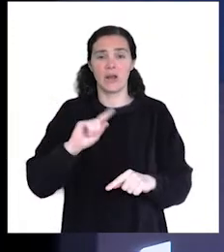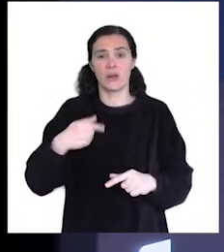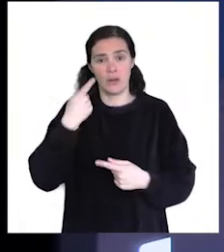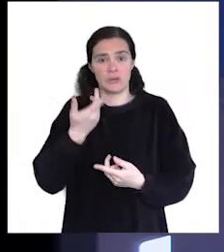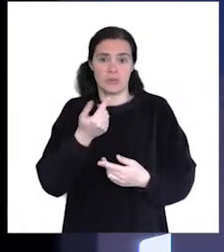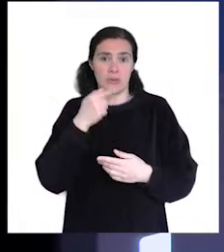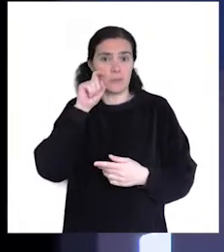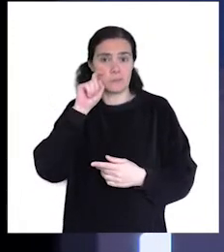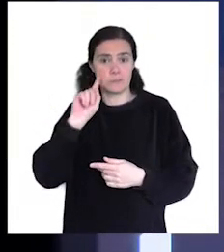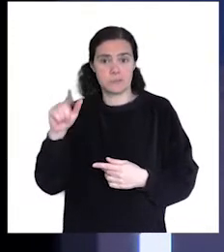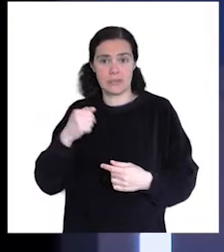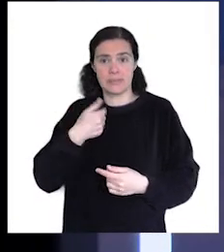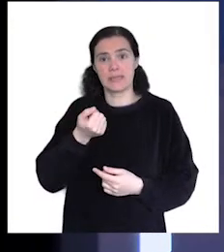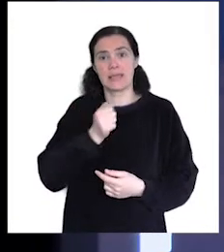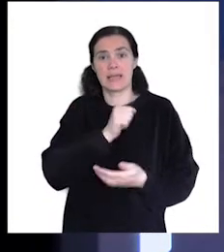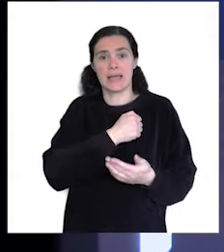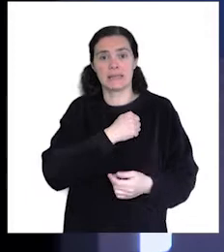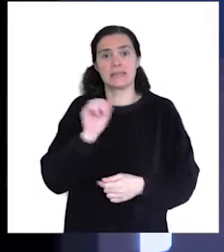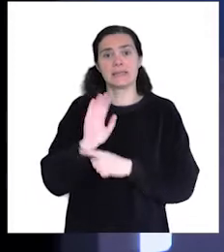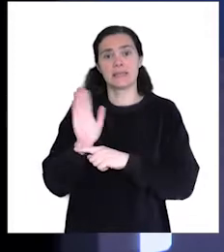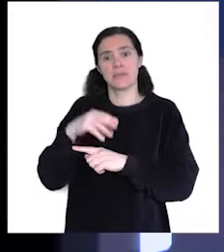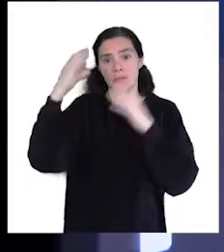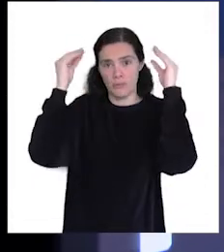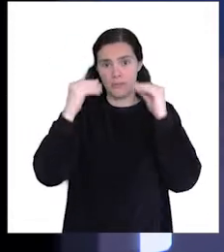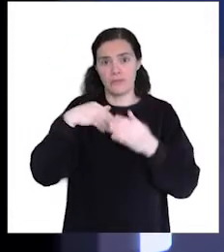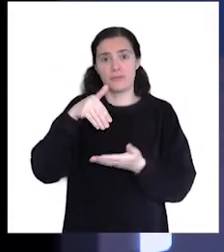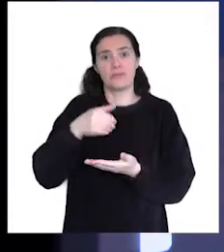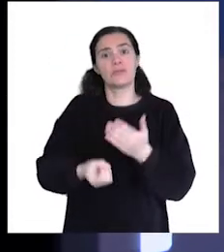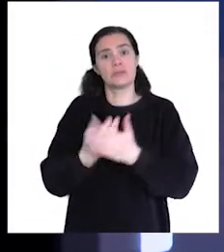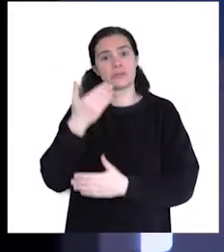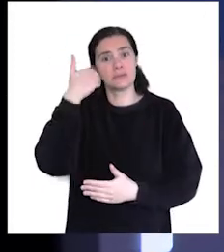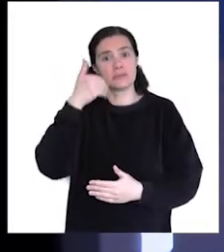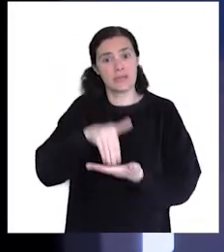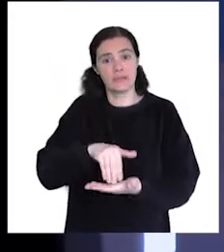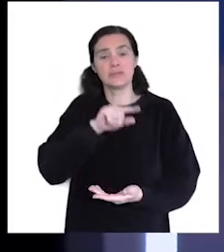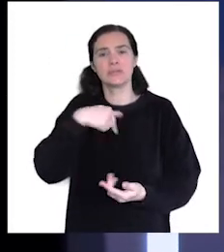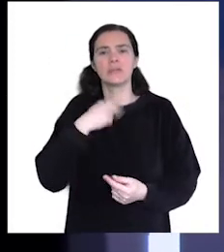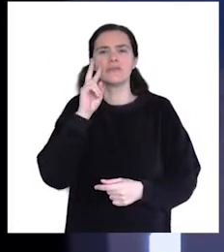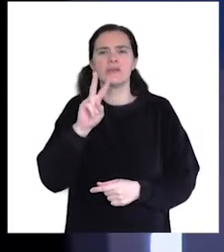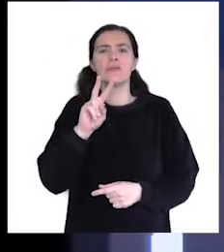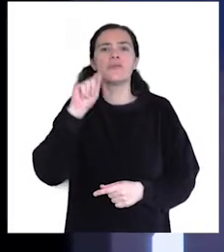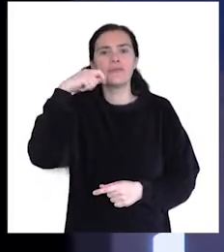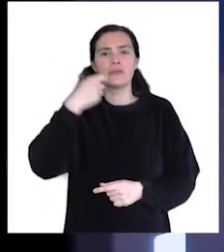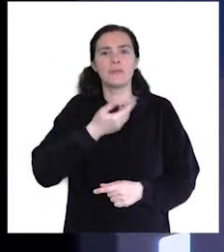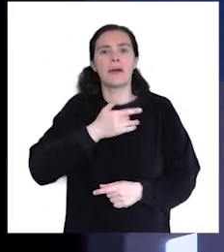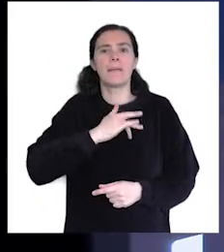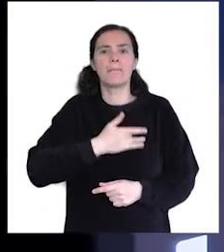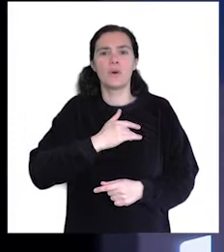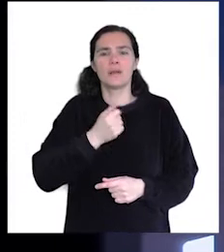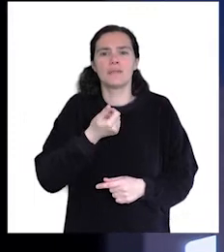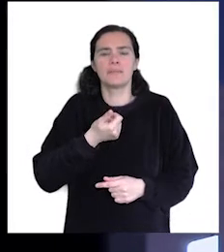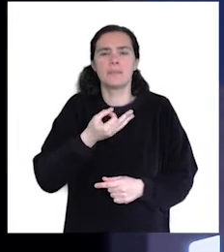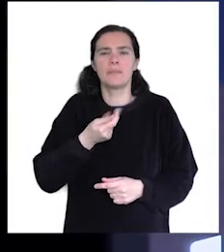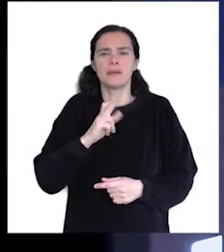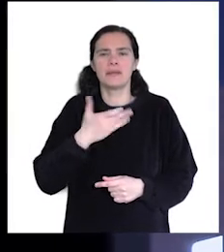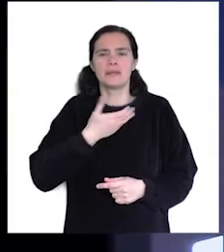que temos à nossa guarda aqui na Casa do Cinema Manuel de Oliveira, Fundação de Serralves. E, por exemplo, aqui estamos a ver o filme Amor de Perdição.